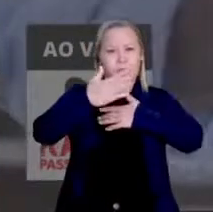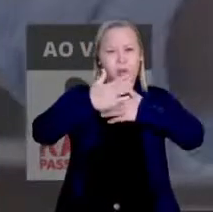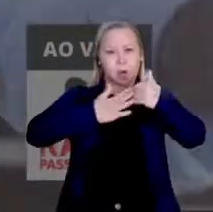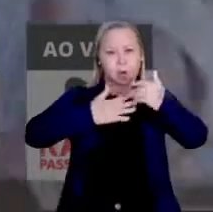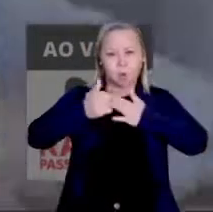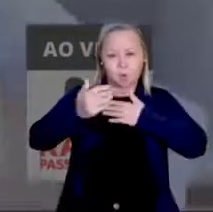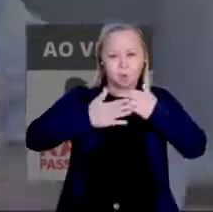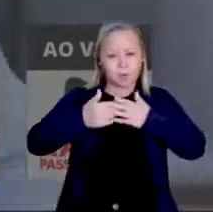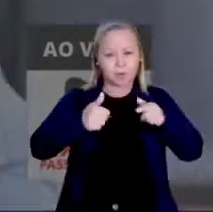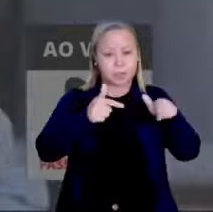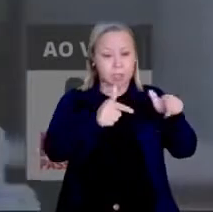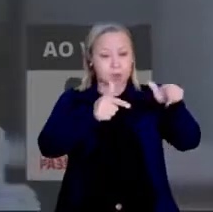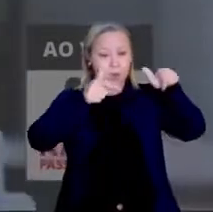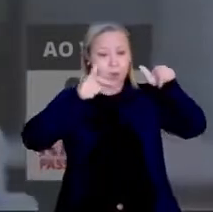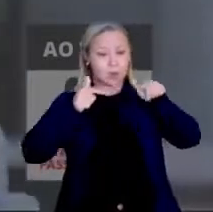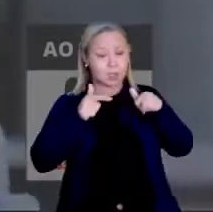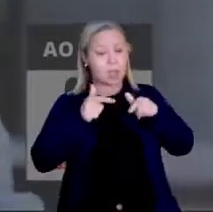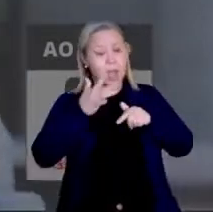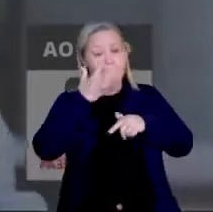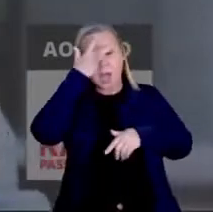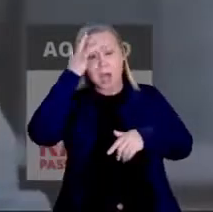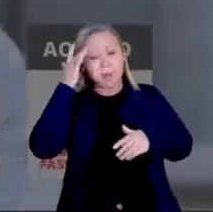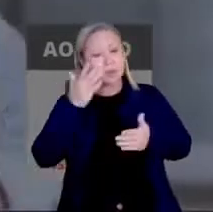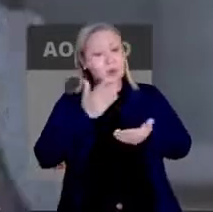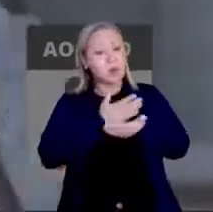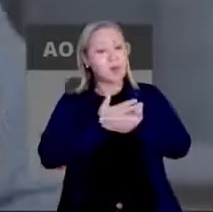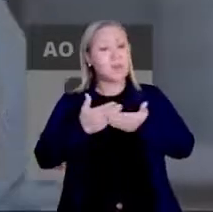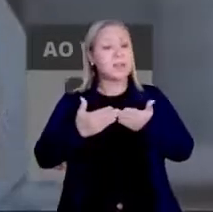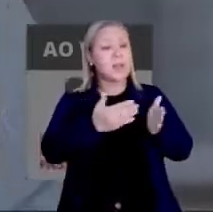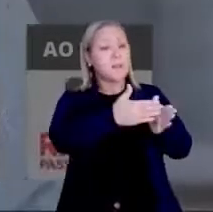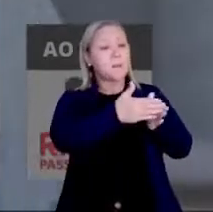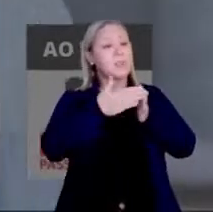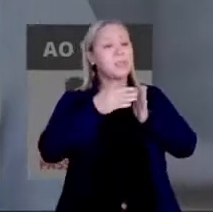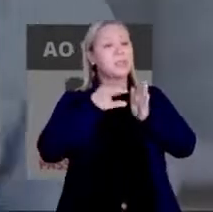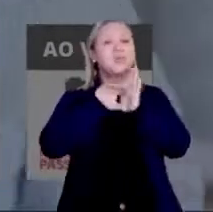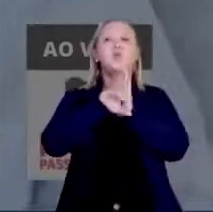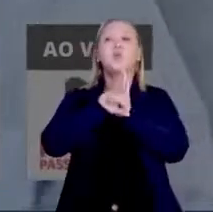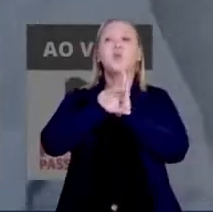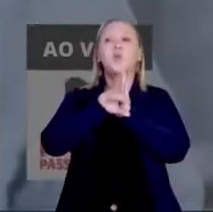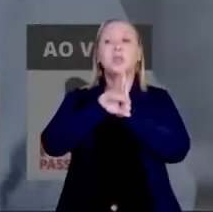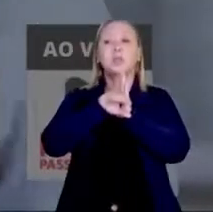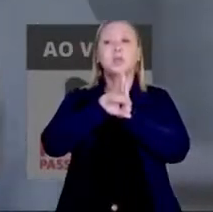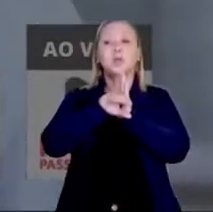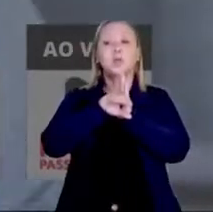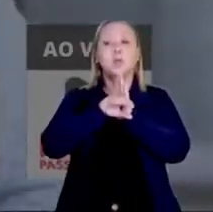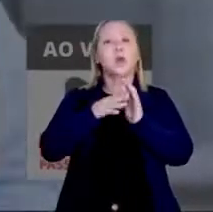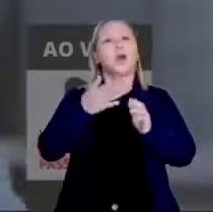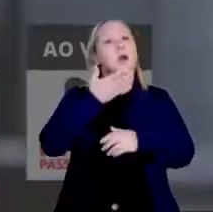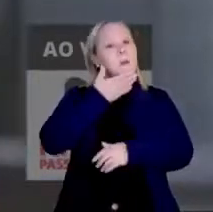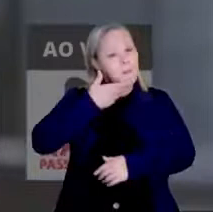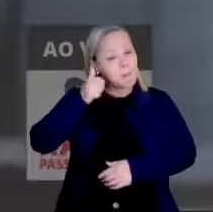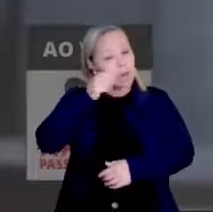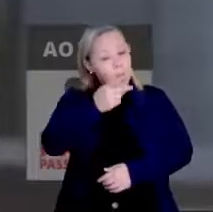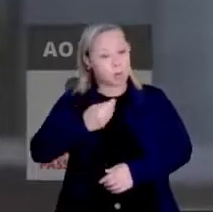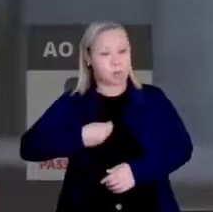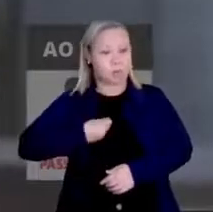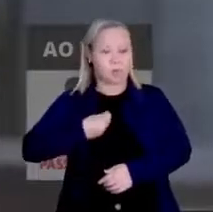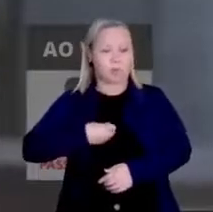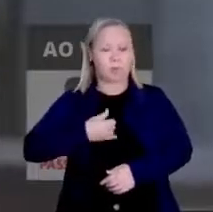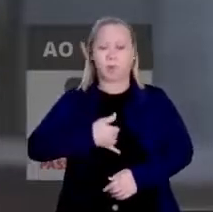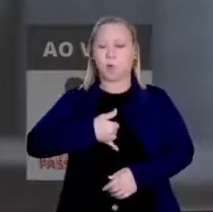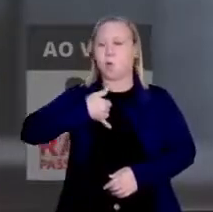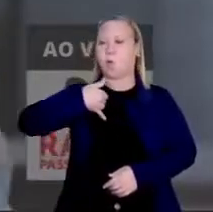aí em Passos tem um. Sim, sim. Eu fui inaugurar um no Vale do Jequitinhonha, e a gente inaugurava as escolas técnicas